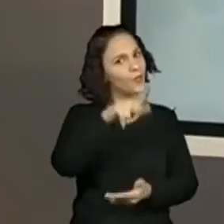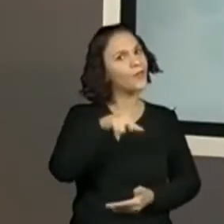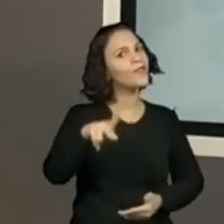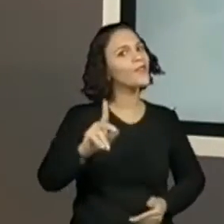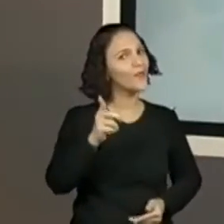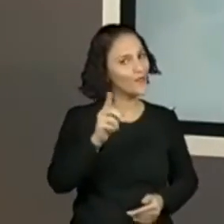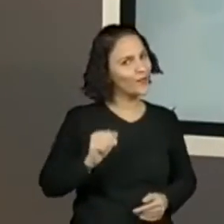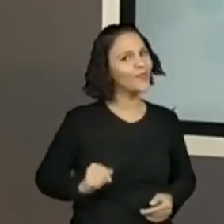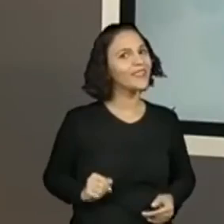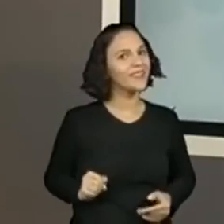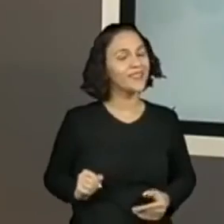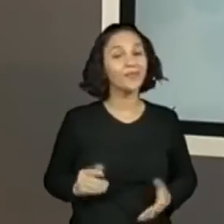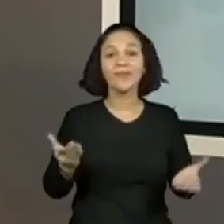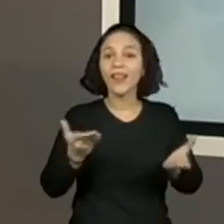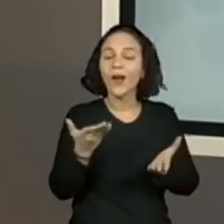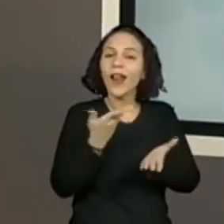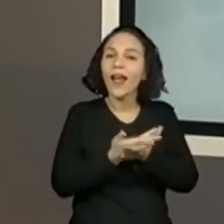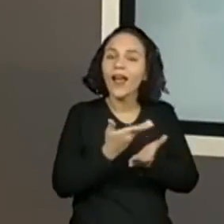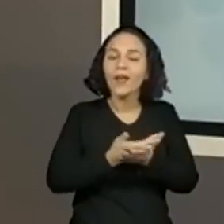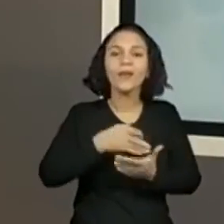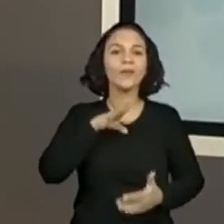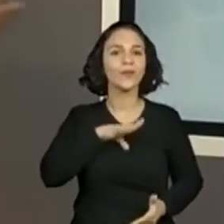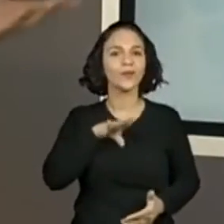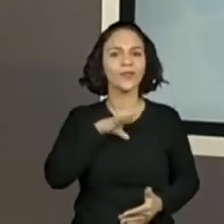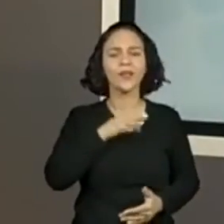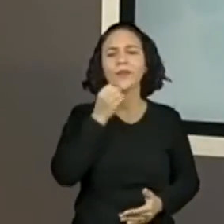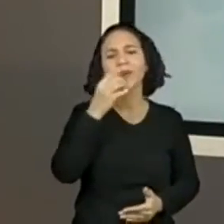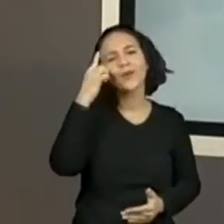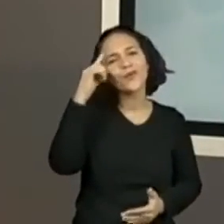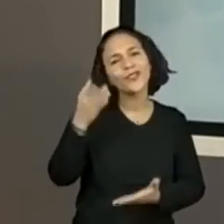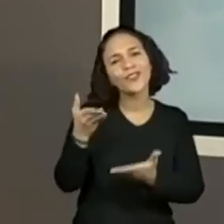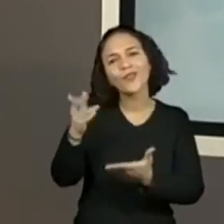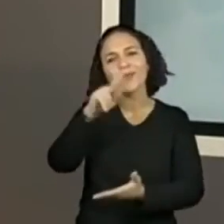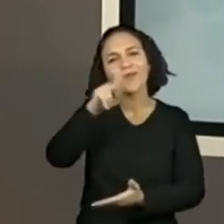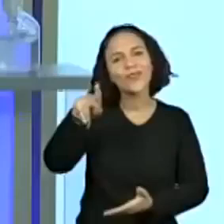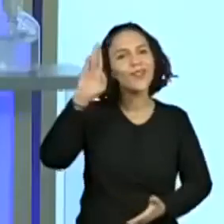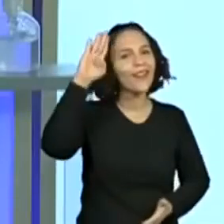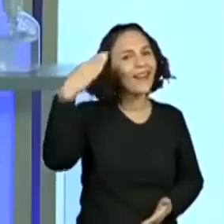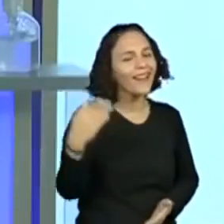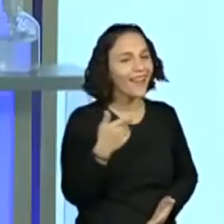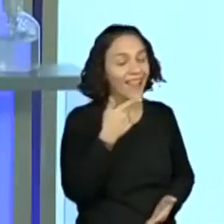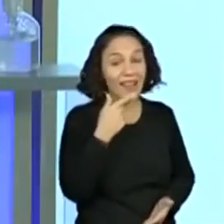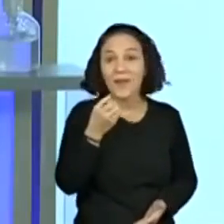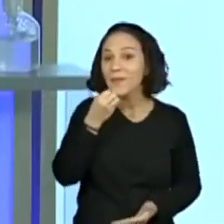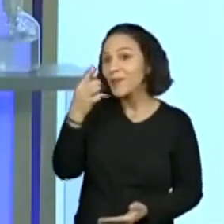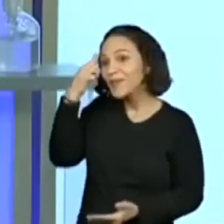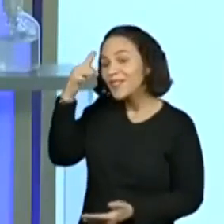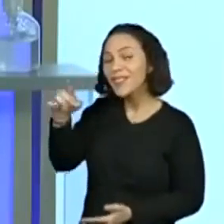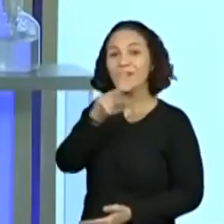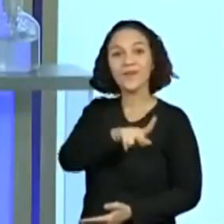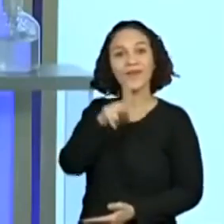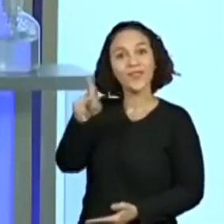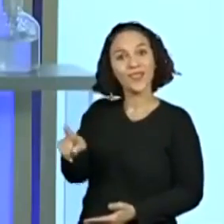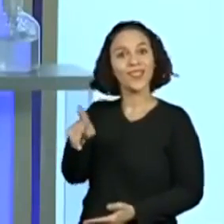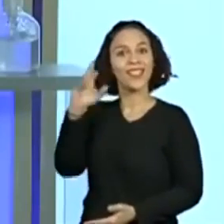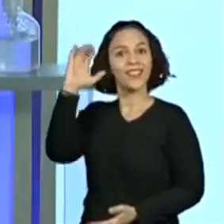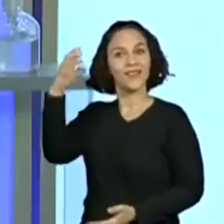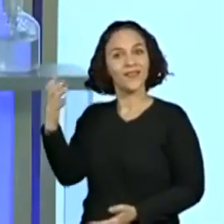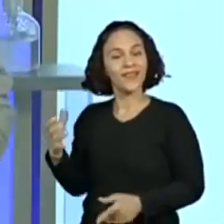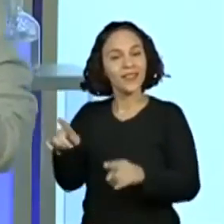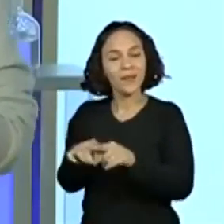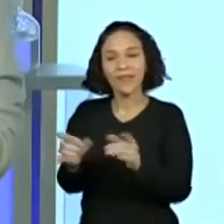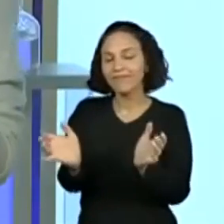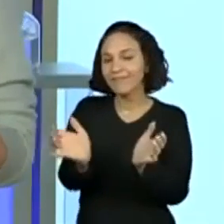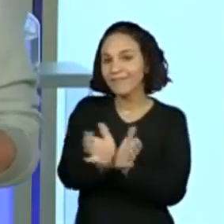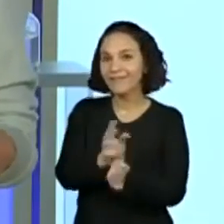professores. Aula de língua portuguesa. Bom dia, professora Kelly. Bom dia, professora Viviane. Bom dia, turma do